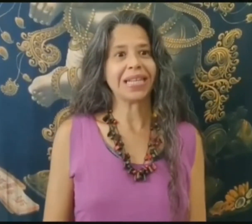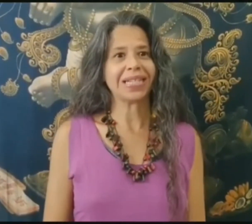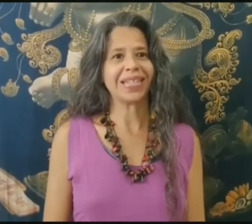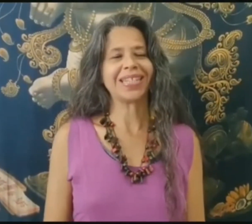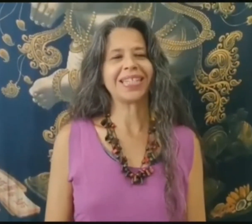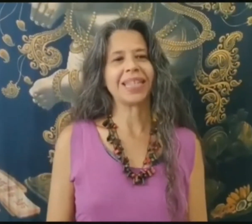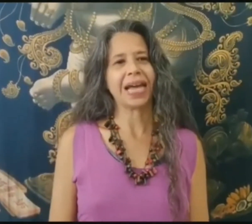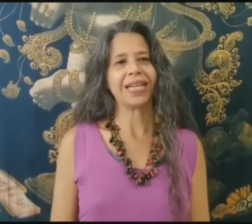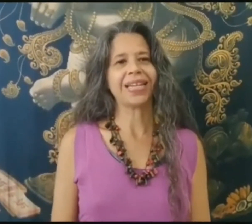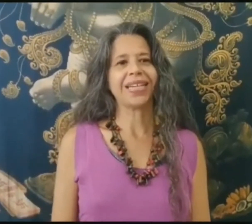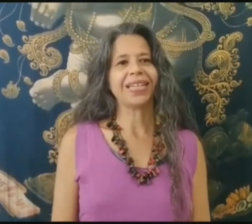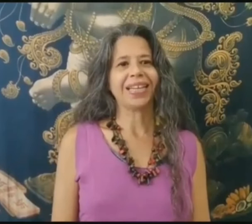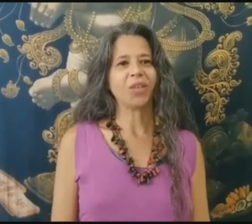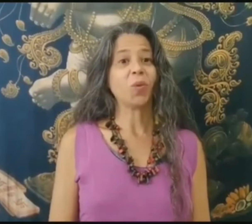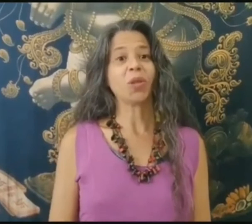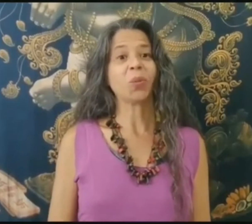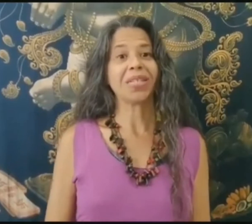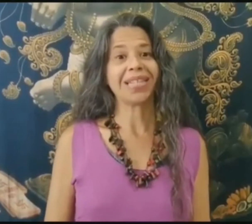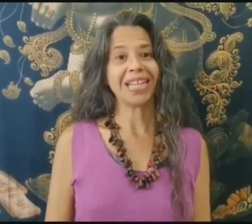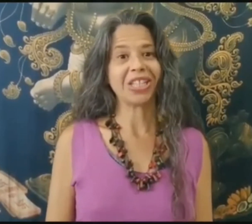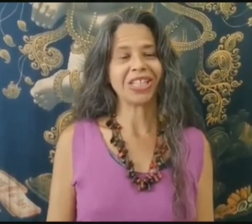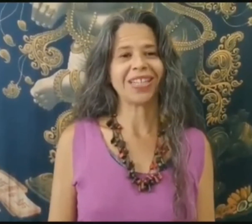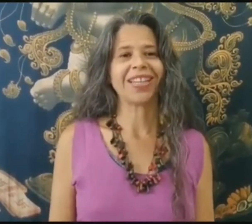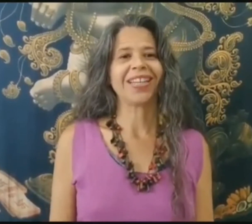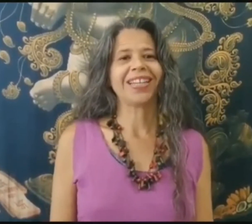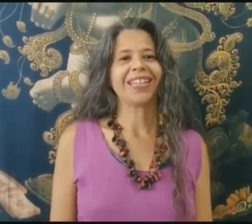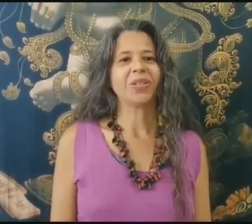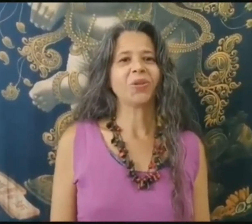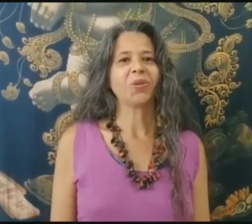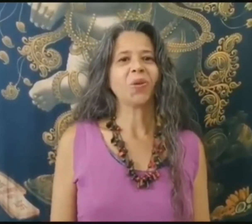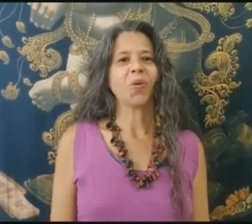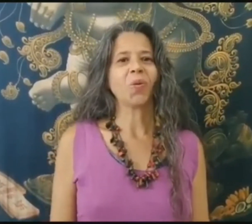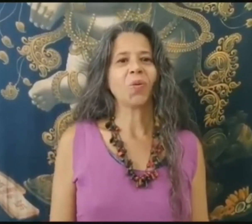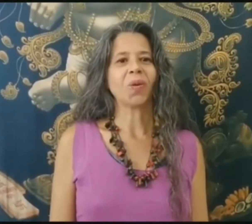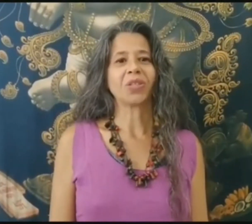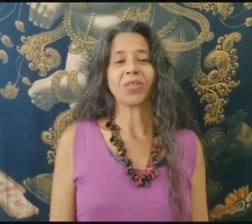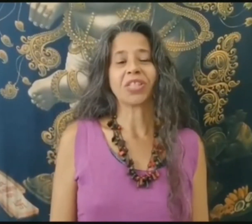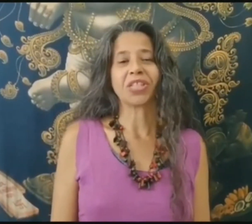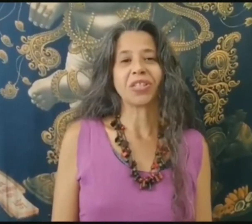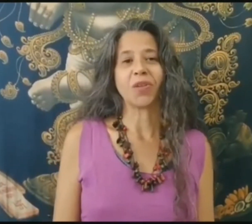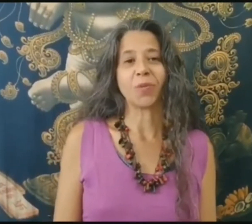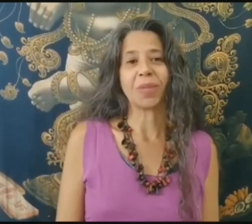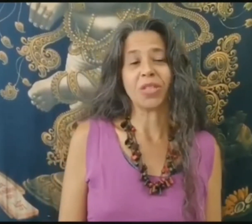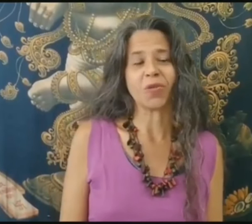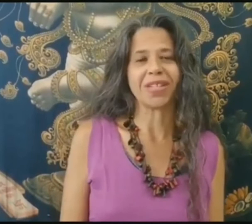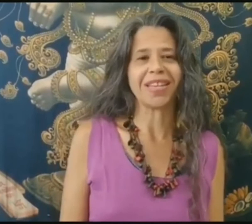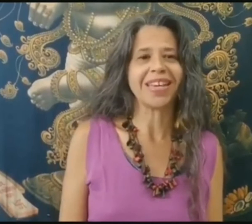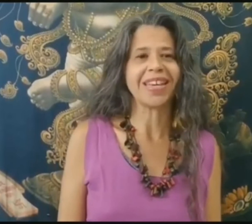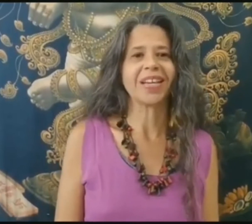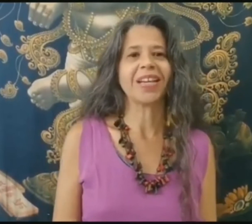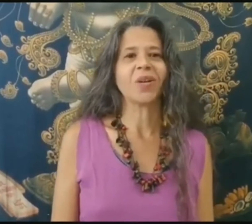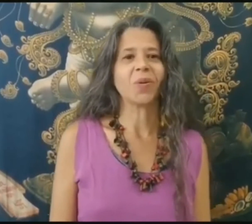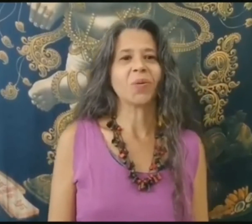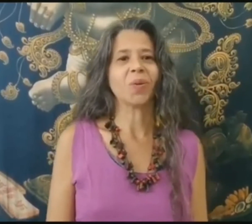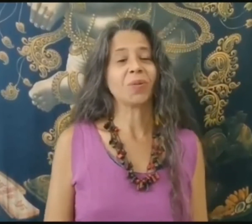a presença necessária, né, no momento presente, tanto com as coisas que eu preciso